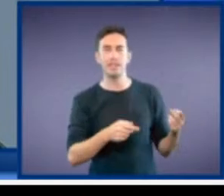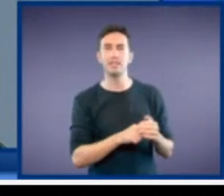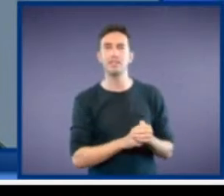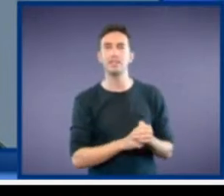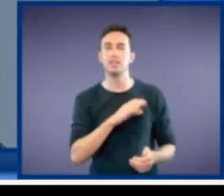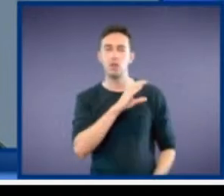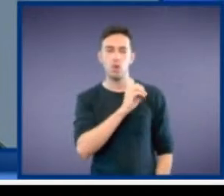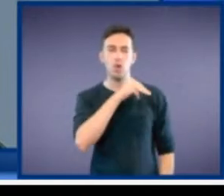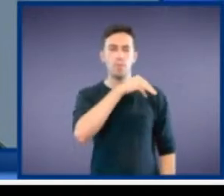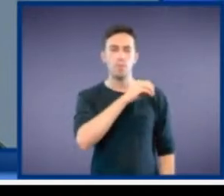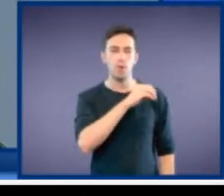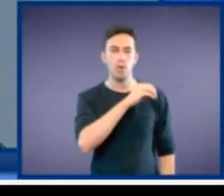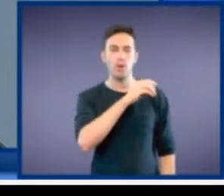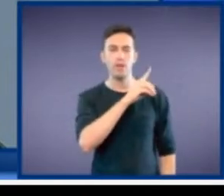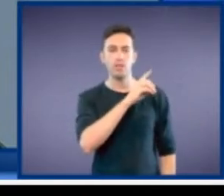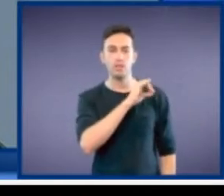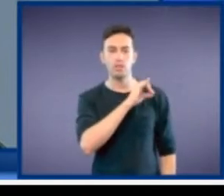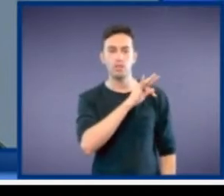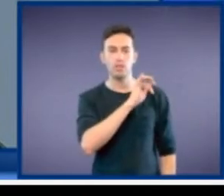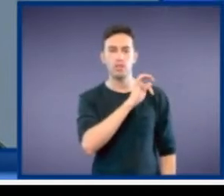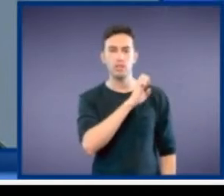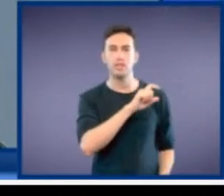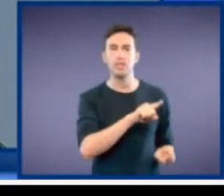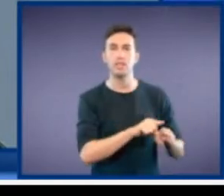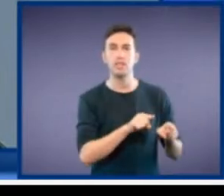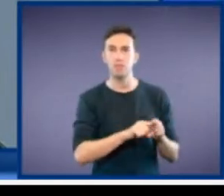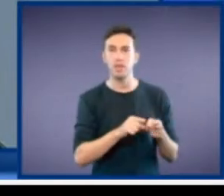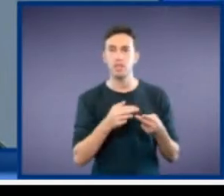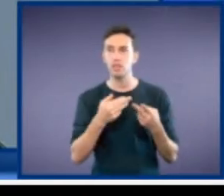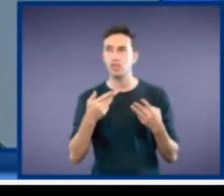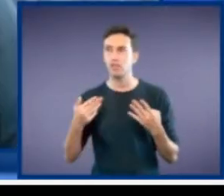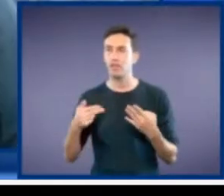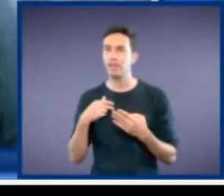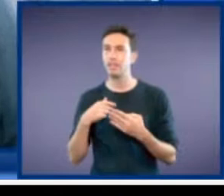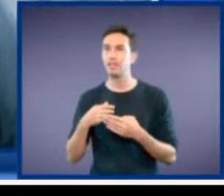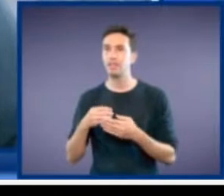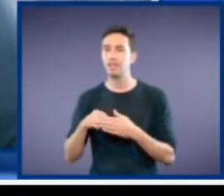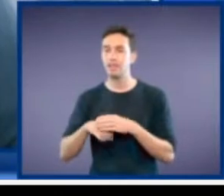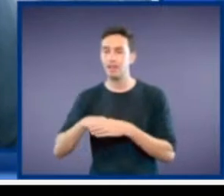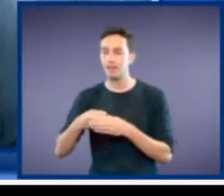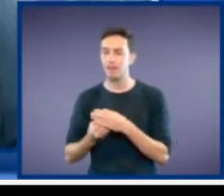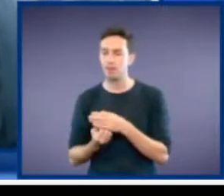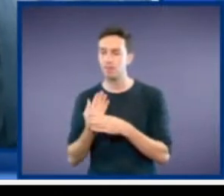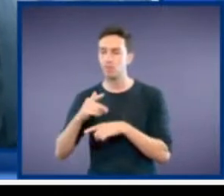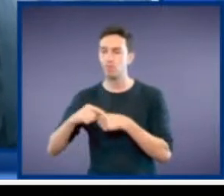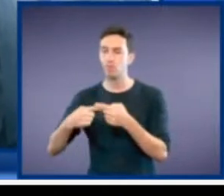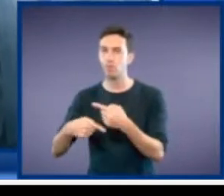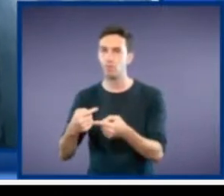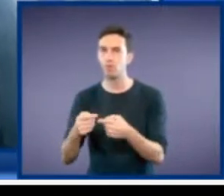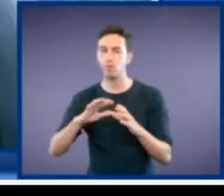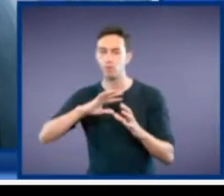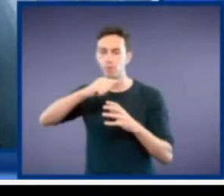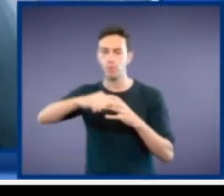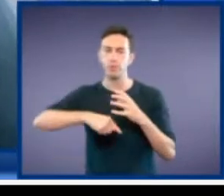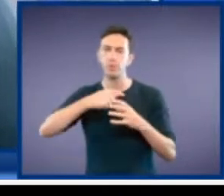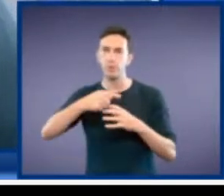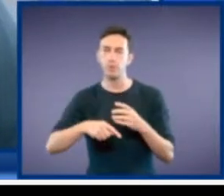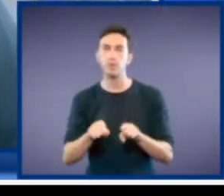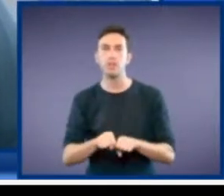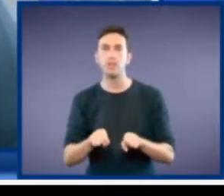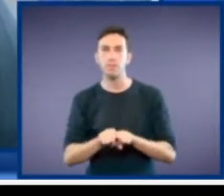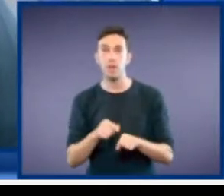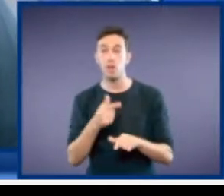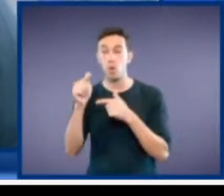de suprimentos no mundo, incertezas, mudança de taxa de juros, outros momentos mais complexos vão